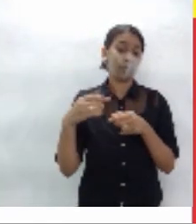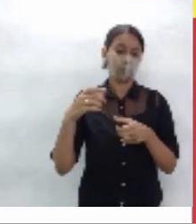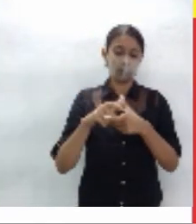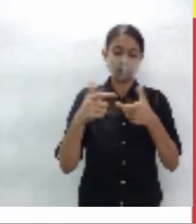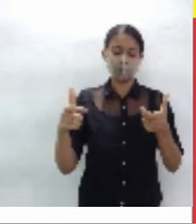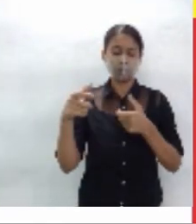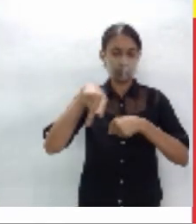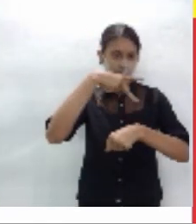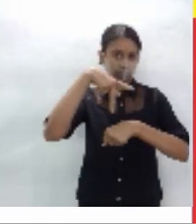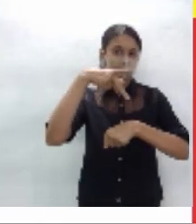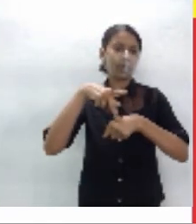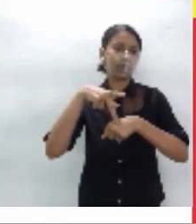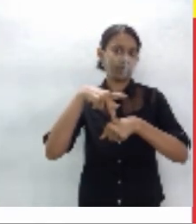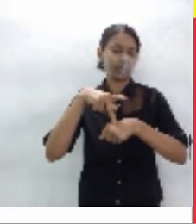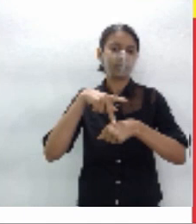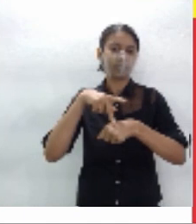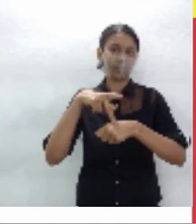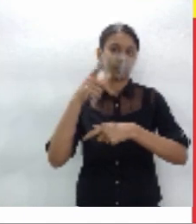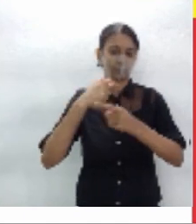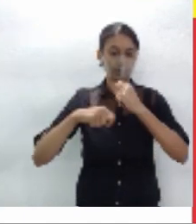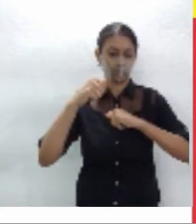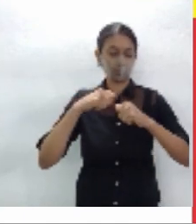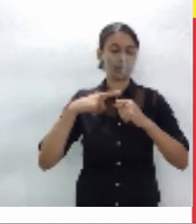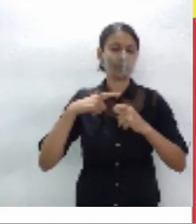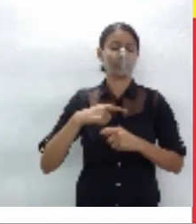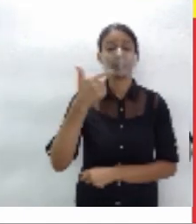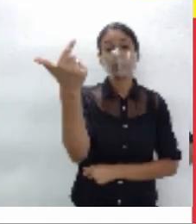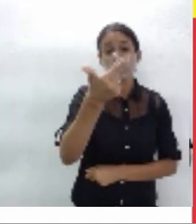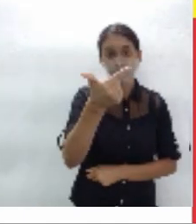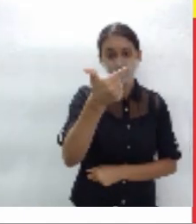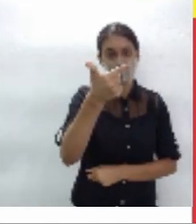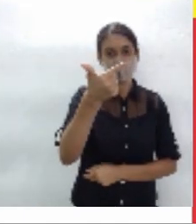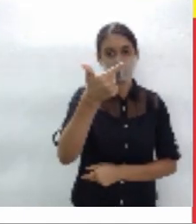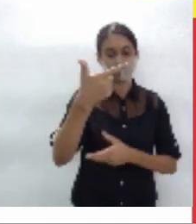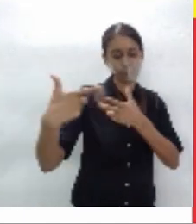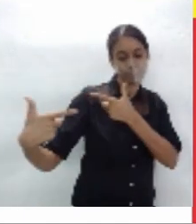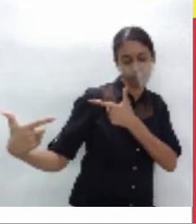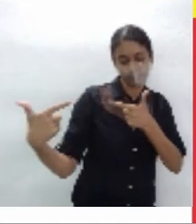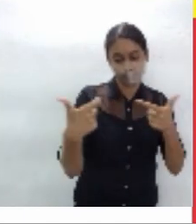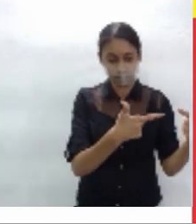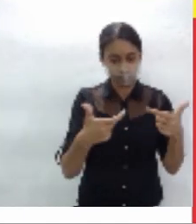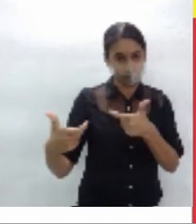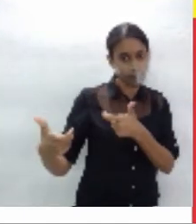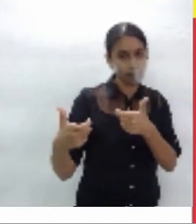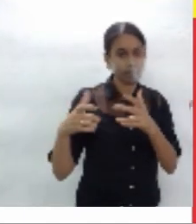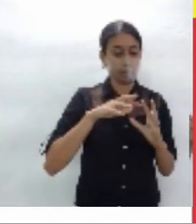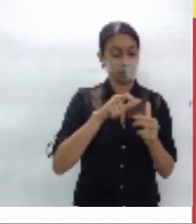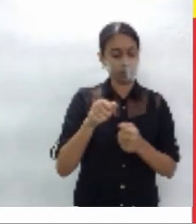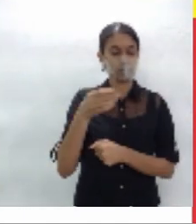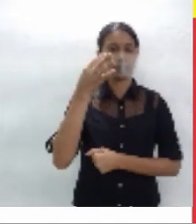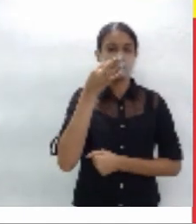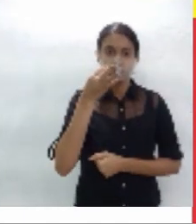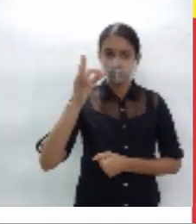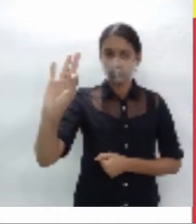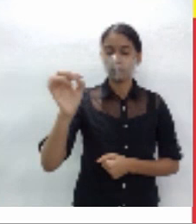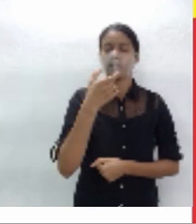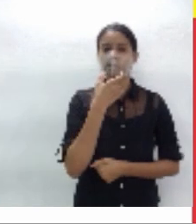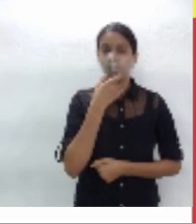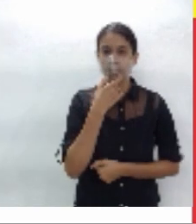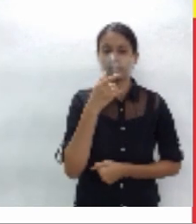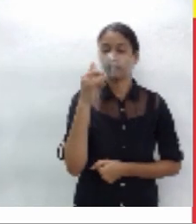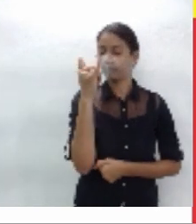países, economicamente falando, travaram 2 guerras mundiais. Inglaterra,